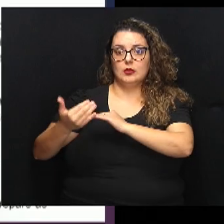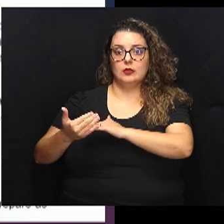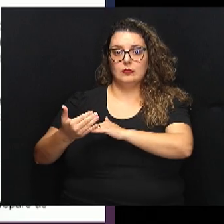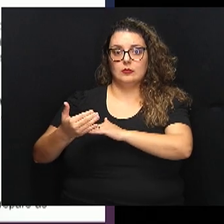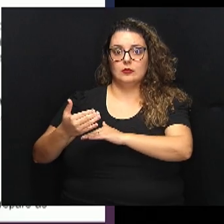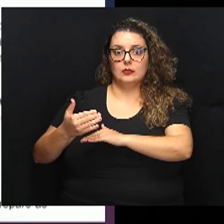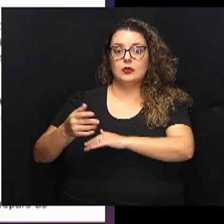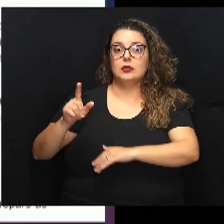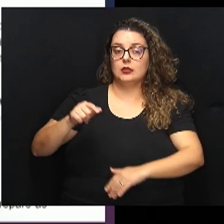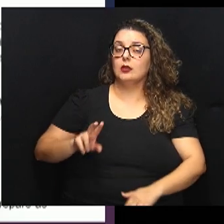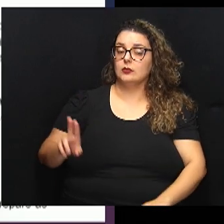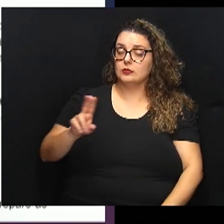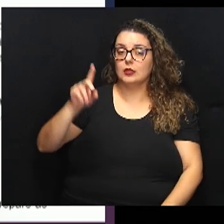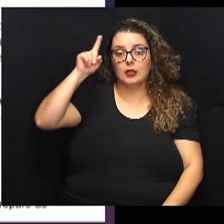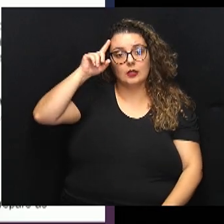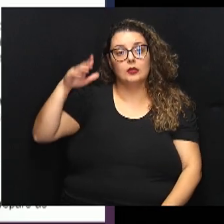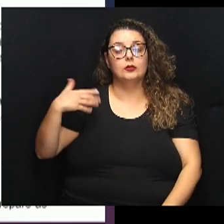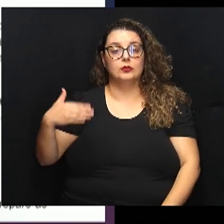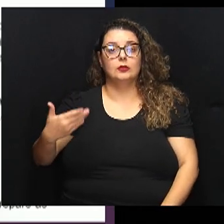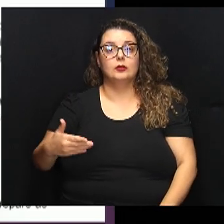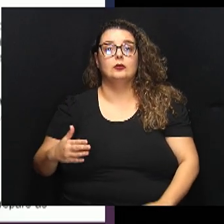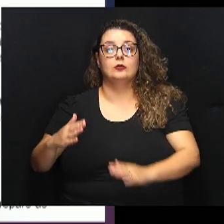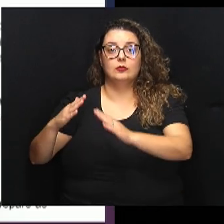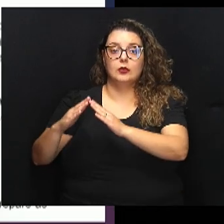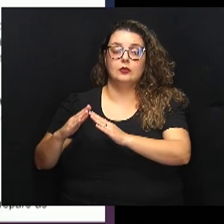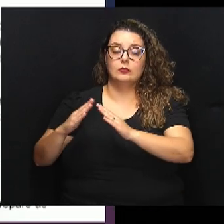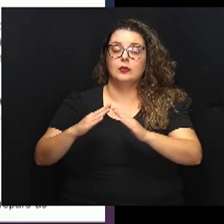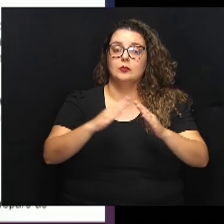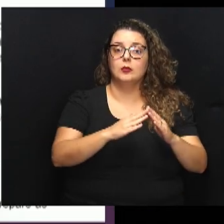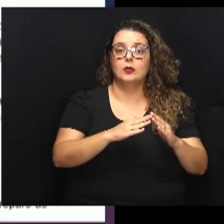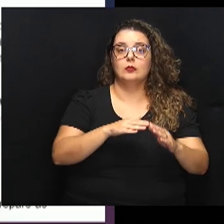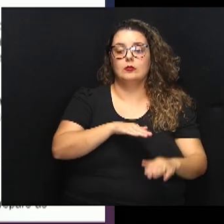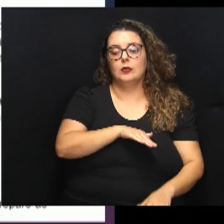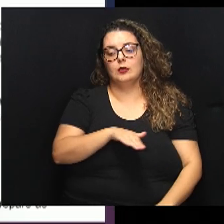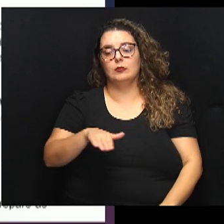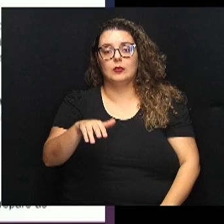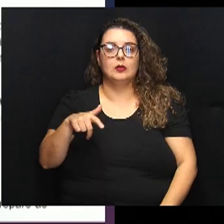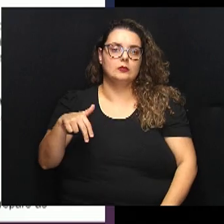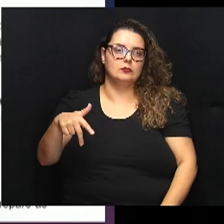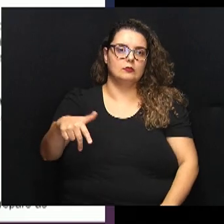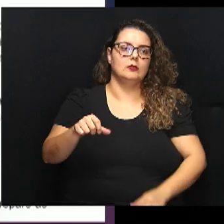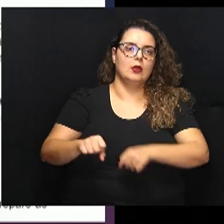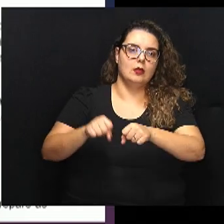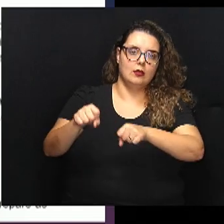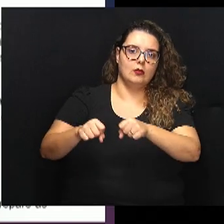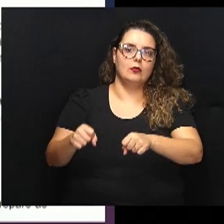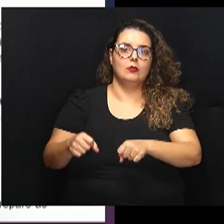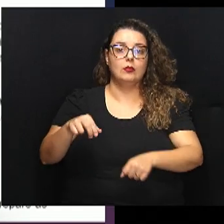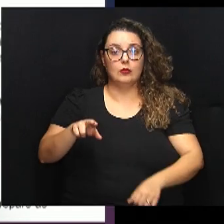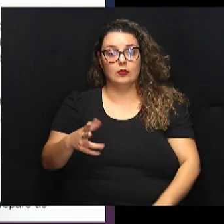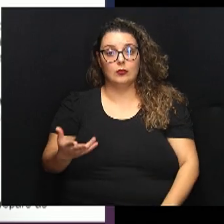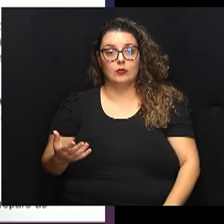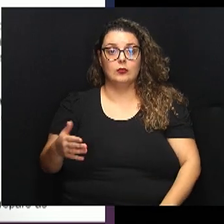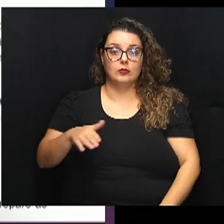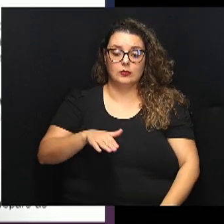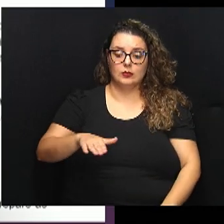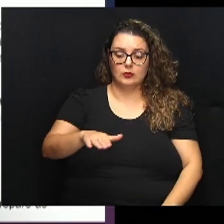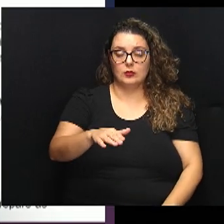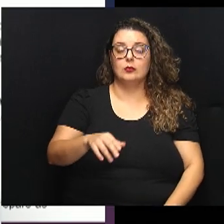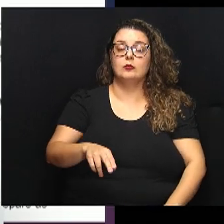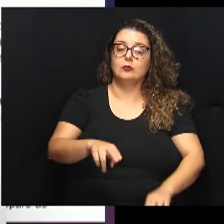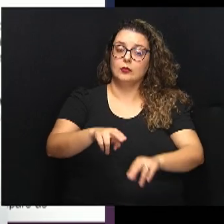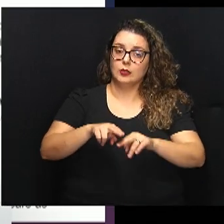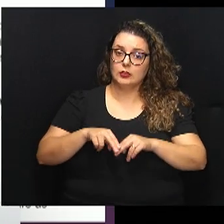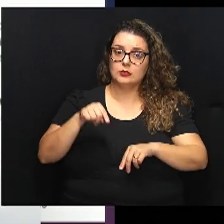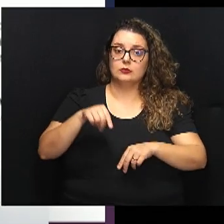é utilizada diariamente por moradores para deslocamentos a pé, de bicicleta ou de veículos, e por isso